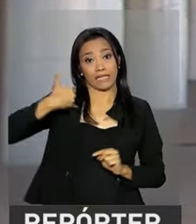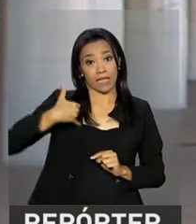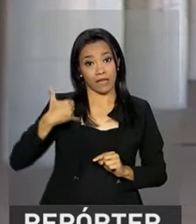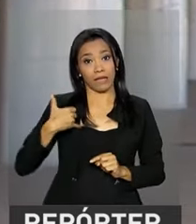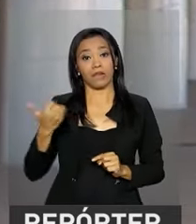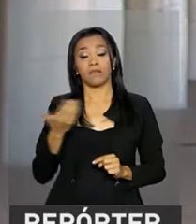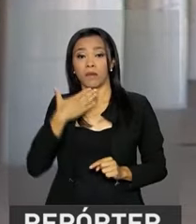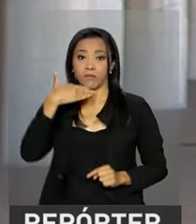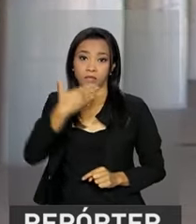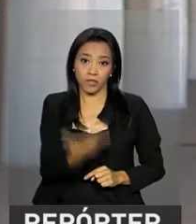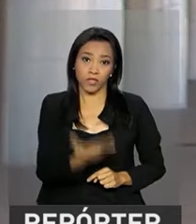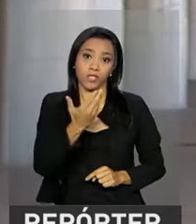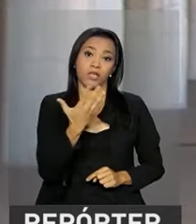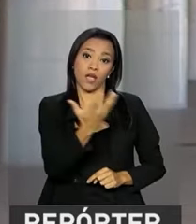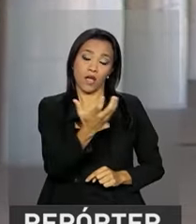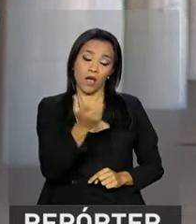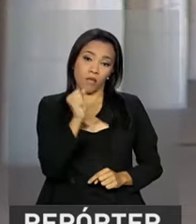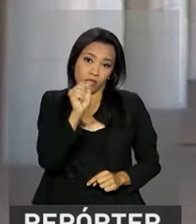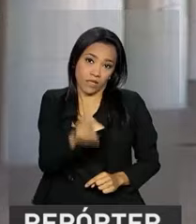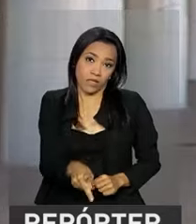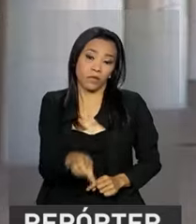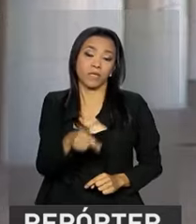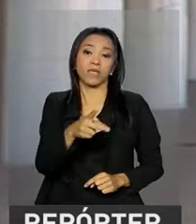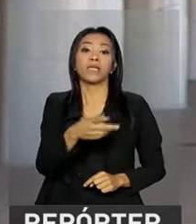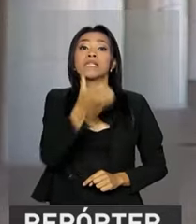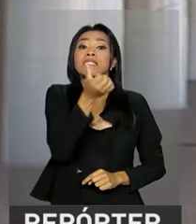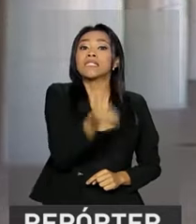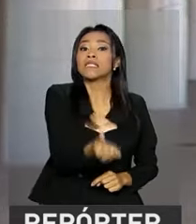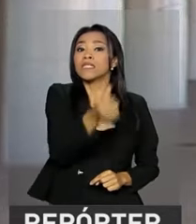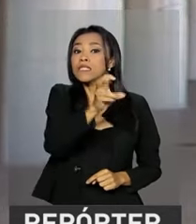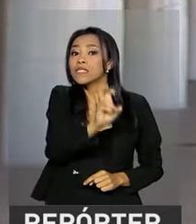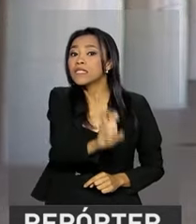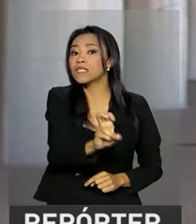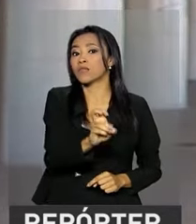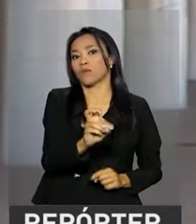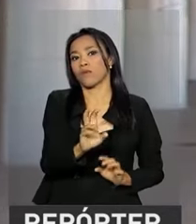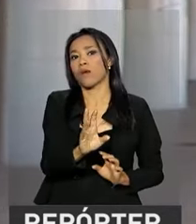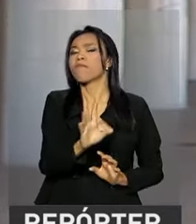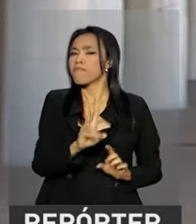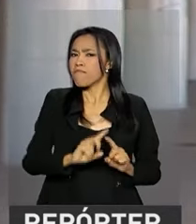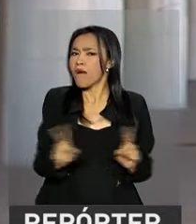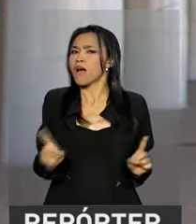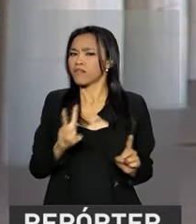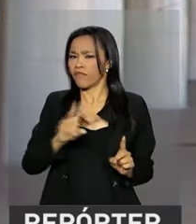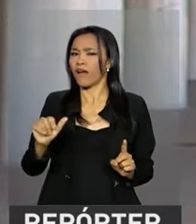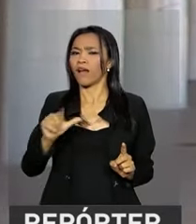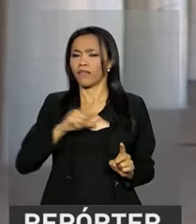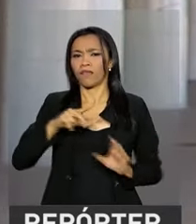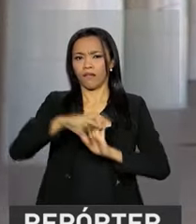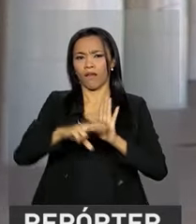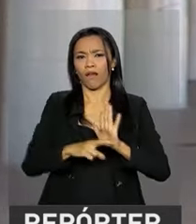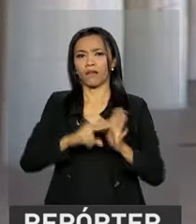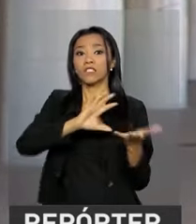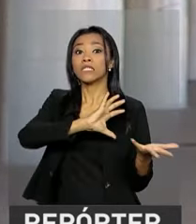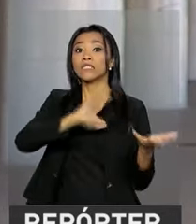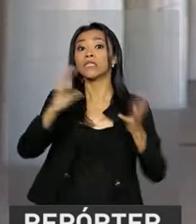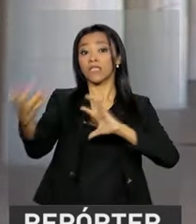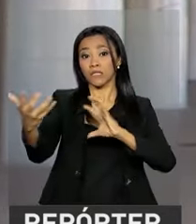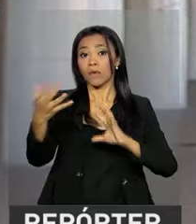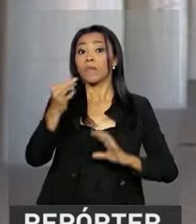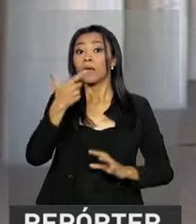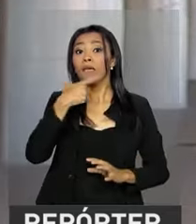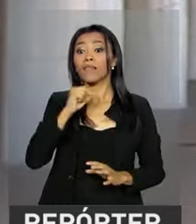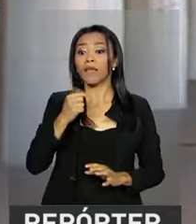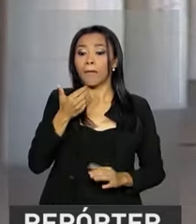para requerer a aposentadoria passará a ser de 65 anos mas que haverá regras de transição para quem já está mais perto de se aposentar